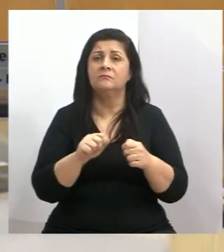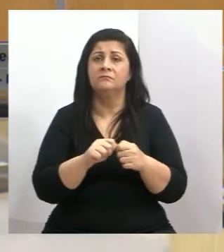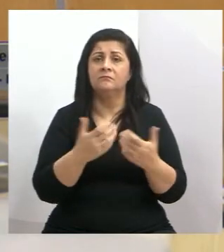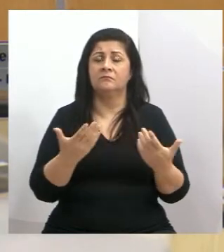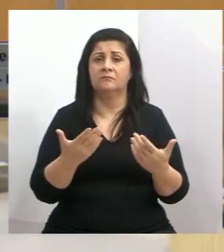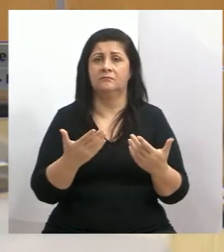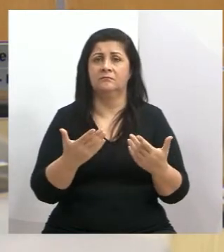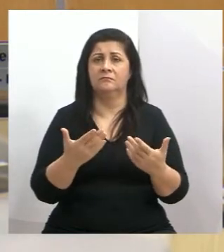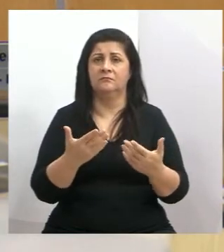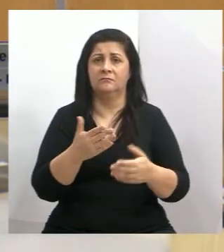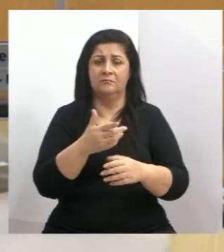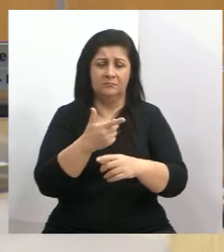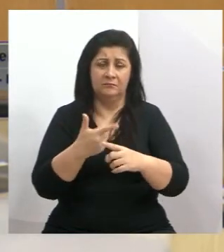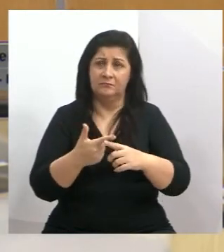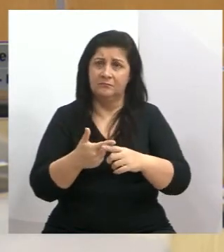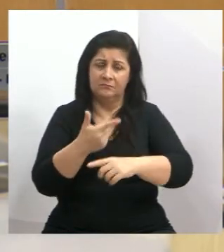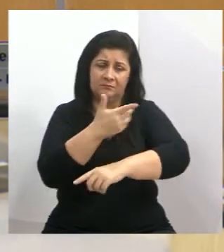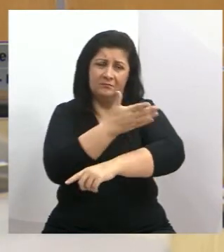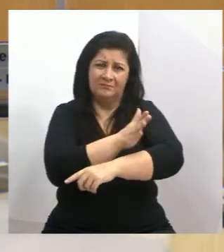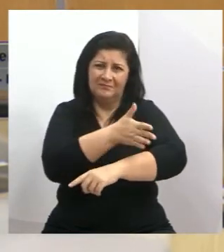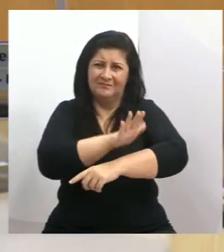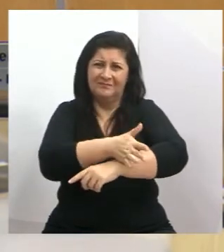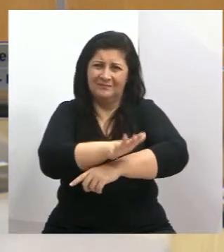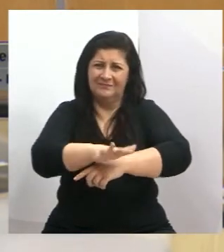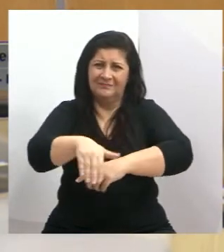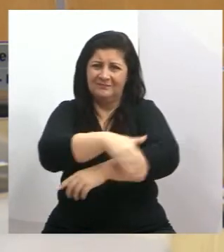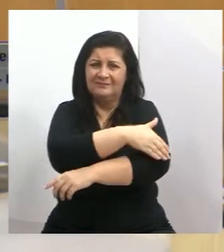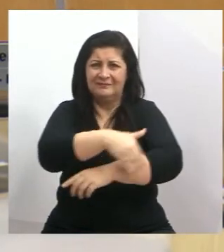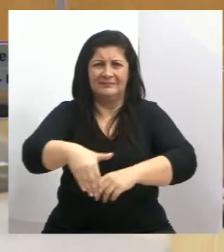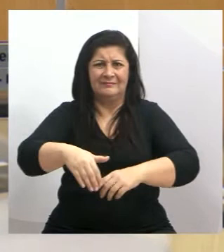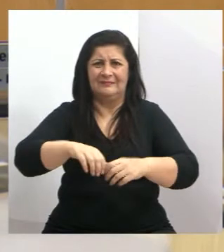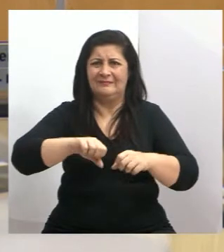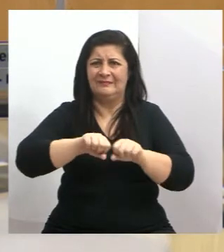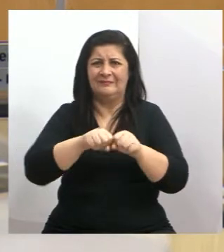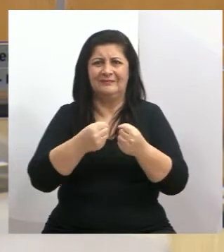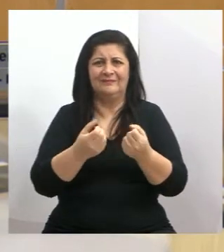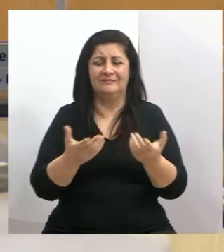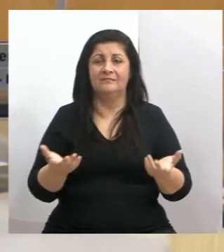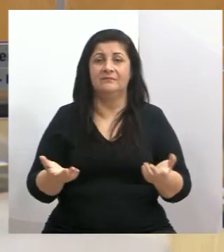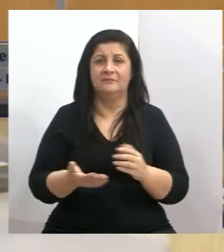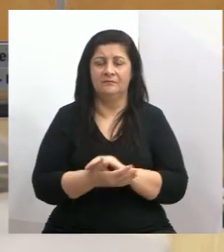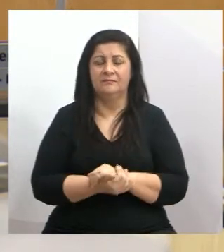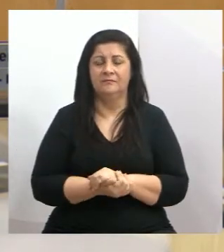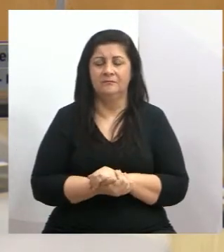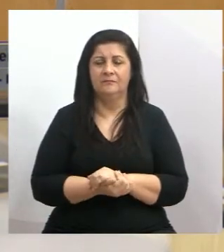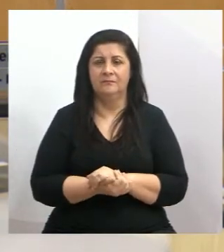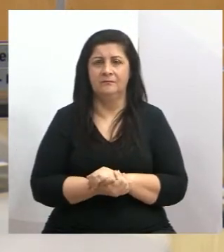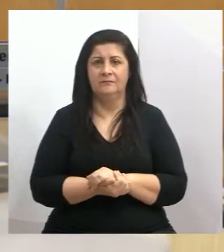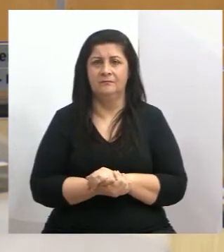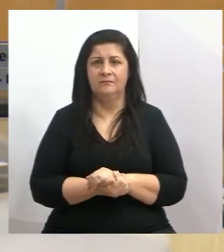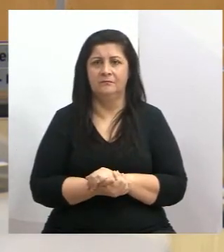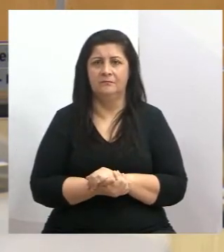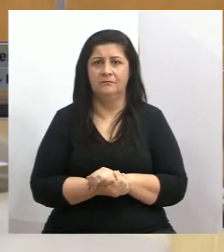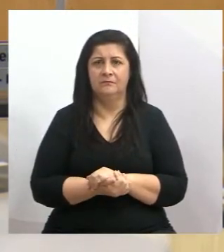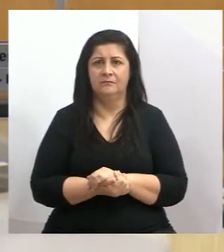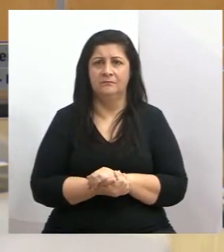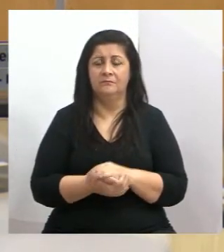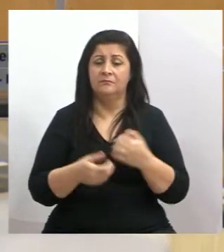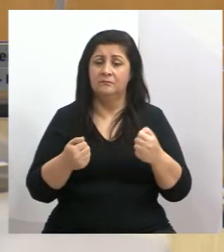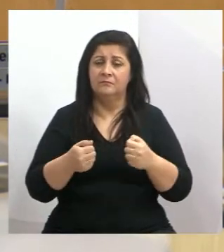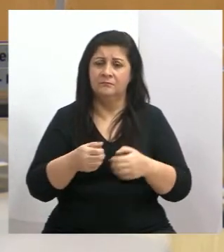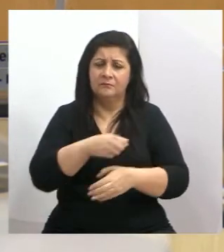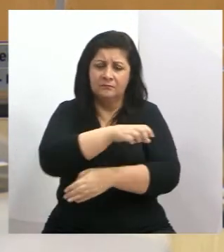amenizar os problemas oriundos das condições precárias das vias aquele local além de